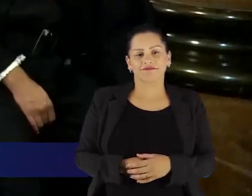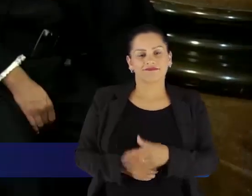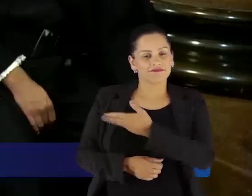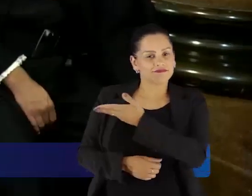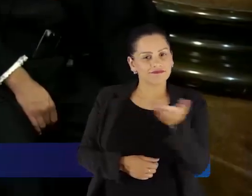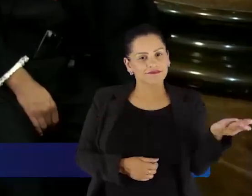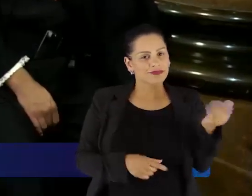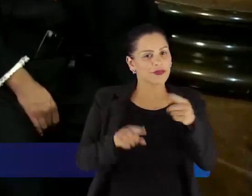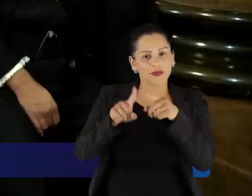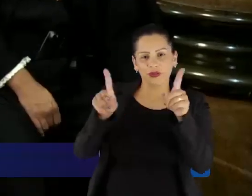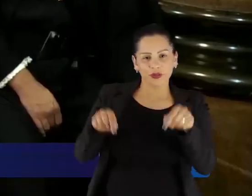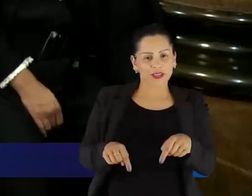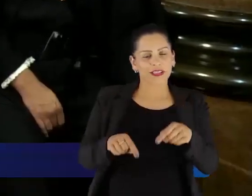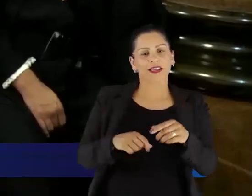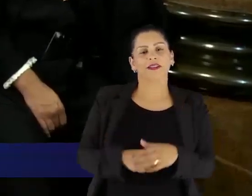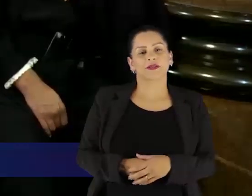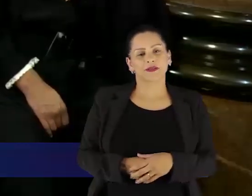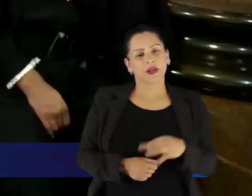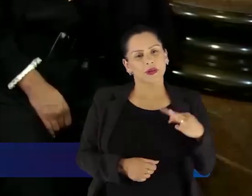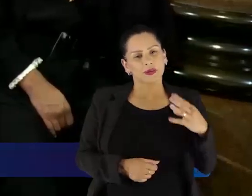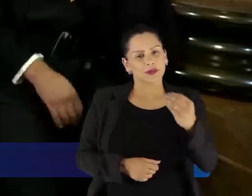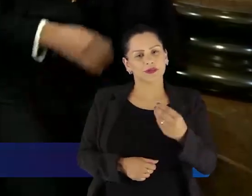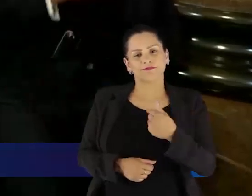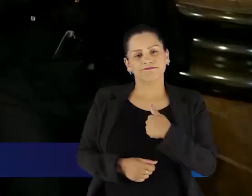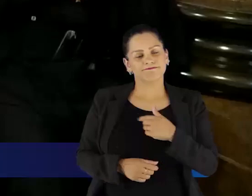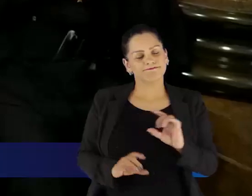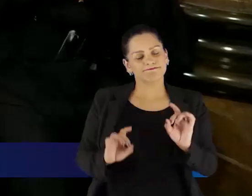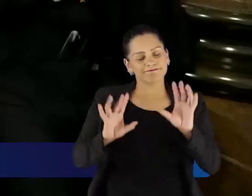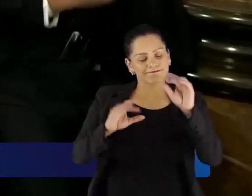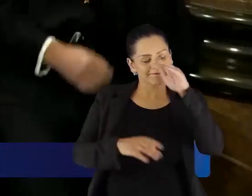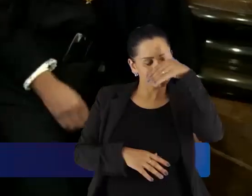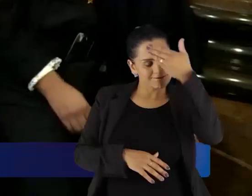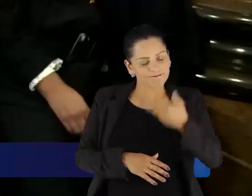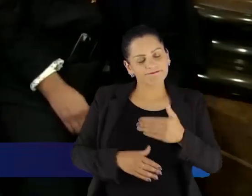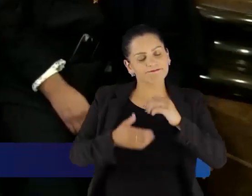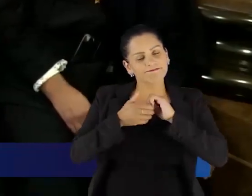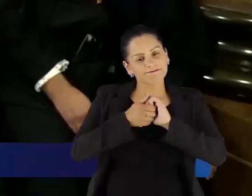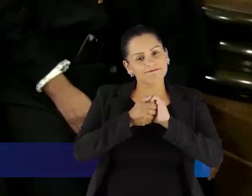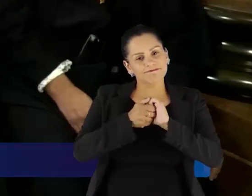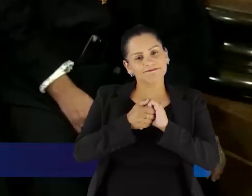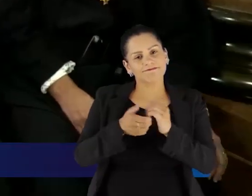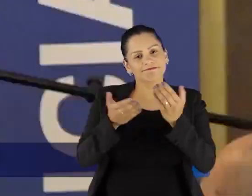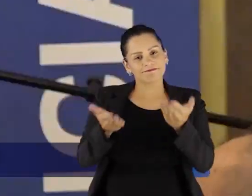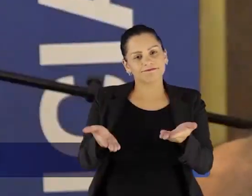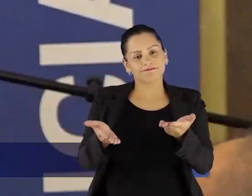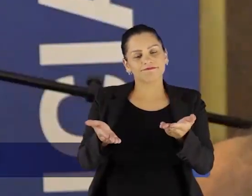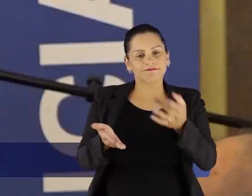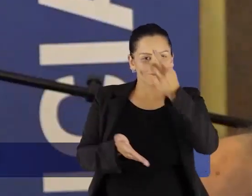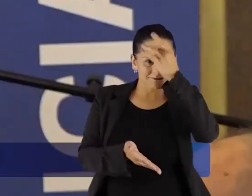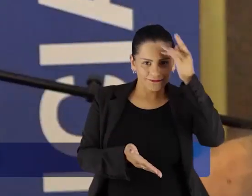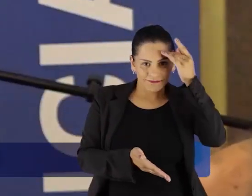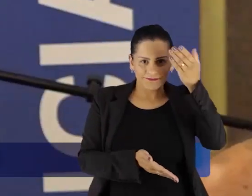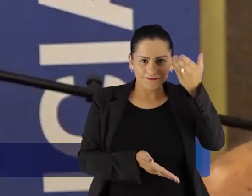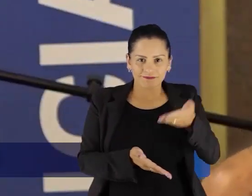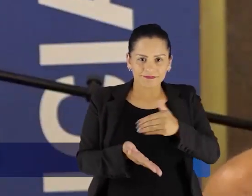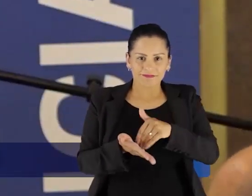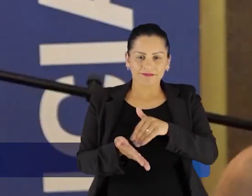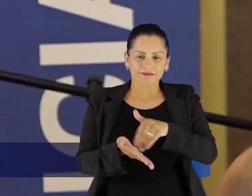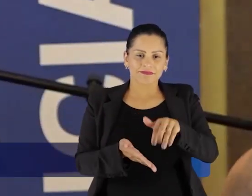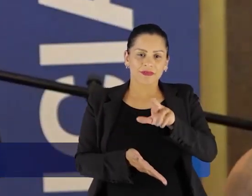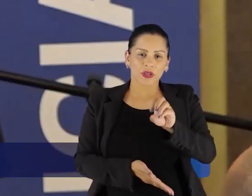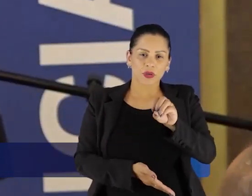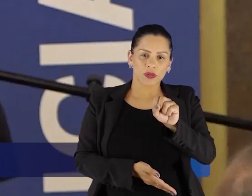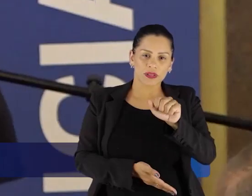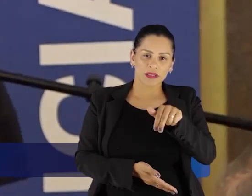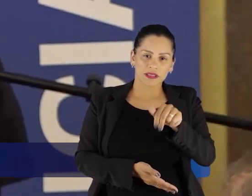servidores que tenham especialmente a honra de cumprimentar uma pessoa da Senhora das secretárias